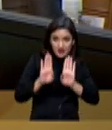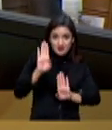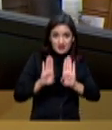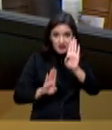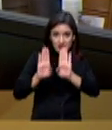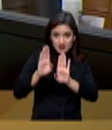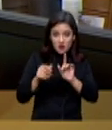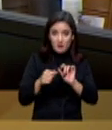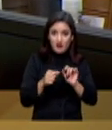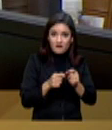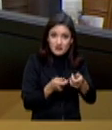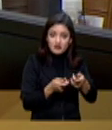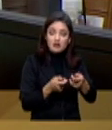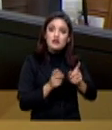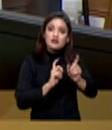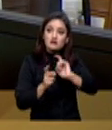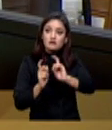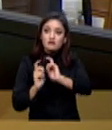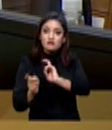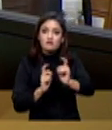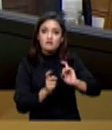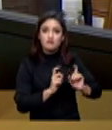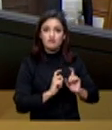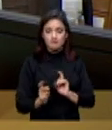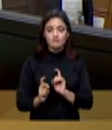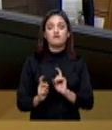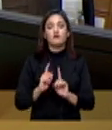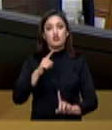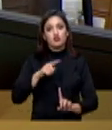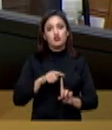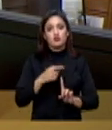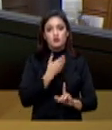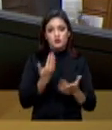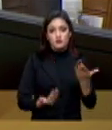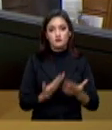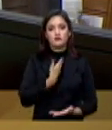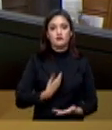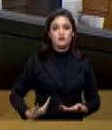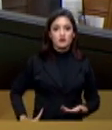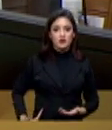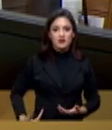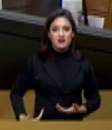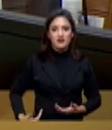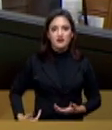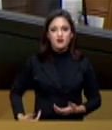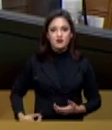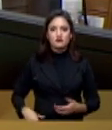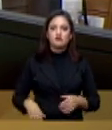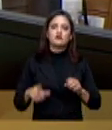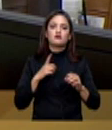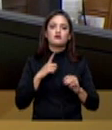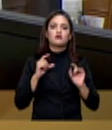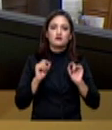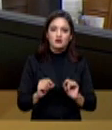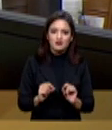para a gestão associada dessa modalidade de serviço público reduzindo em demasia o